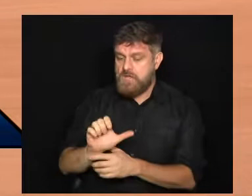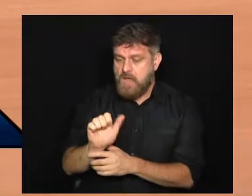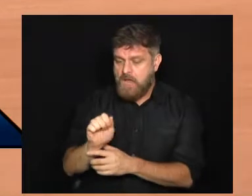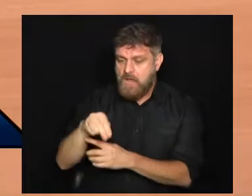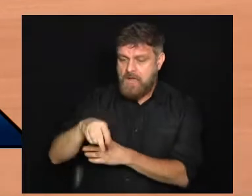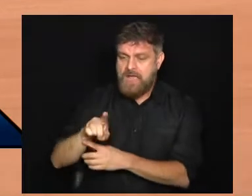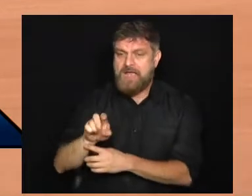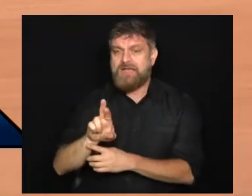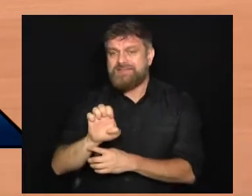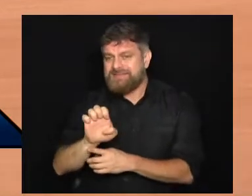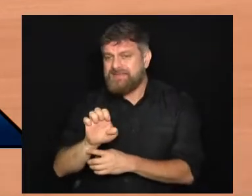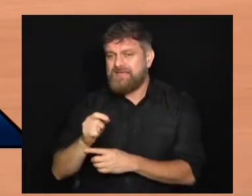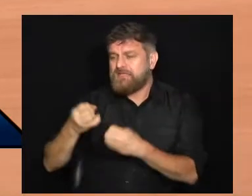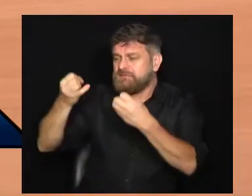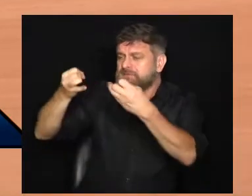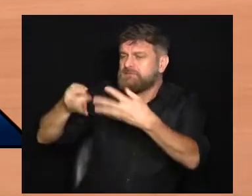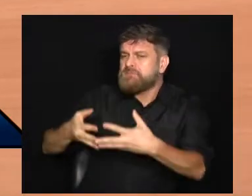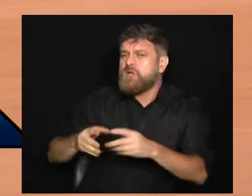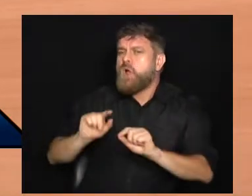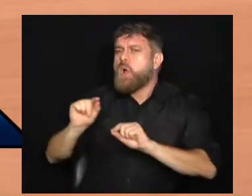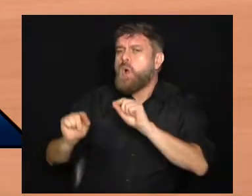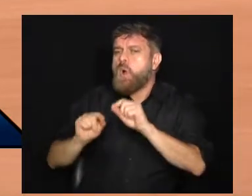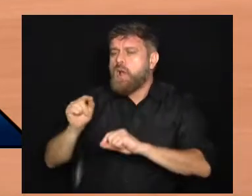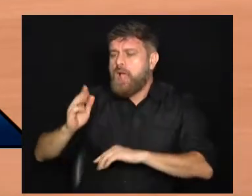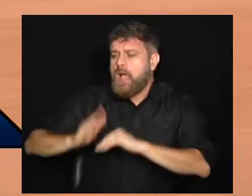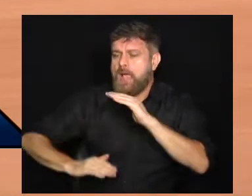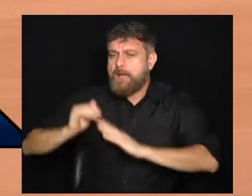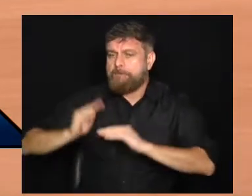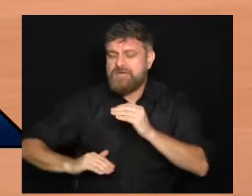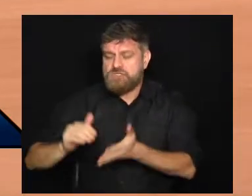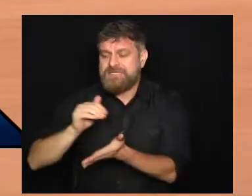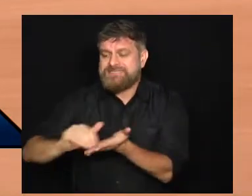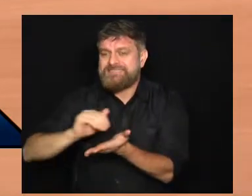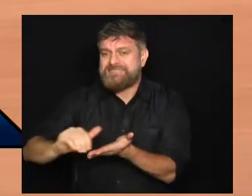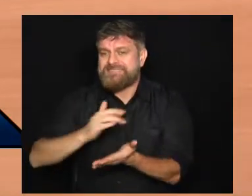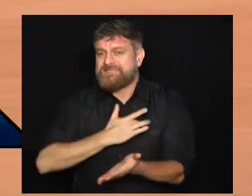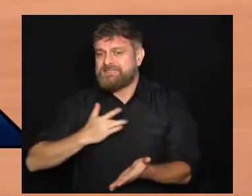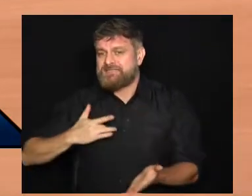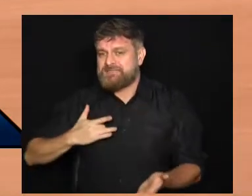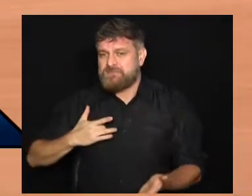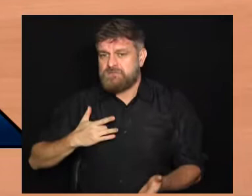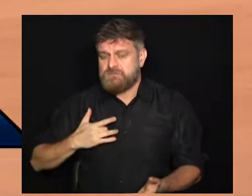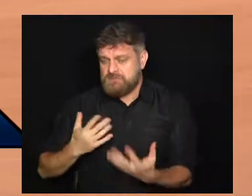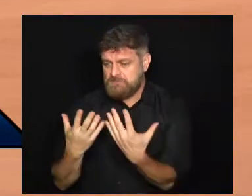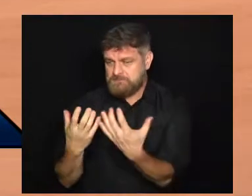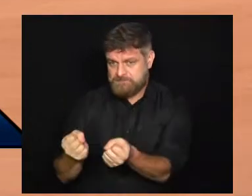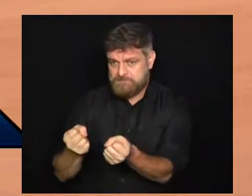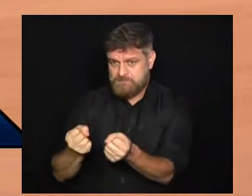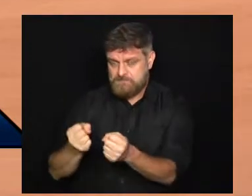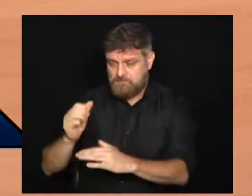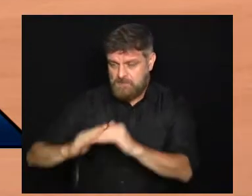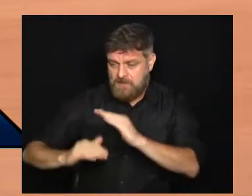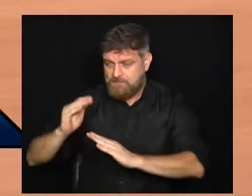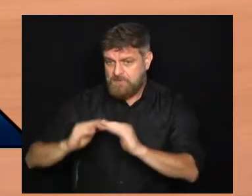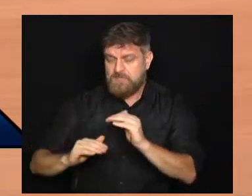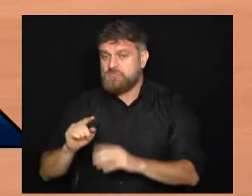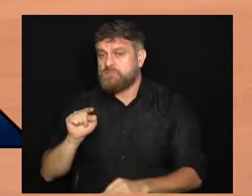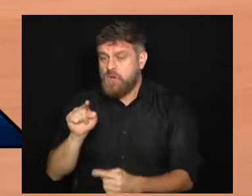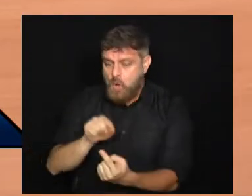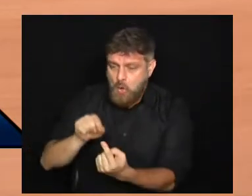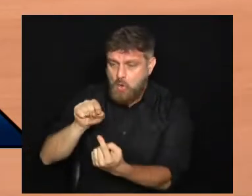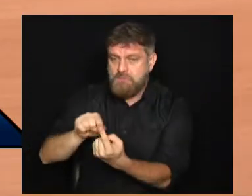sua apresentação e nos explicar quais são as medidas que a Secretaria Municipal de Saúde adotou para a